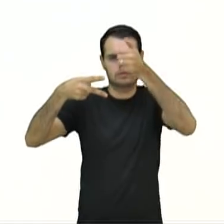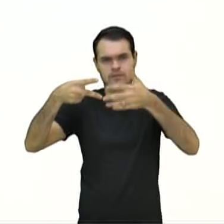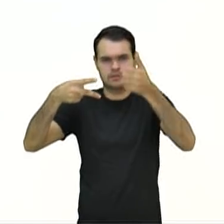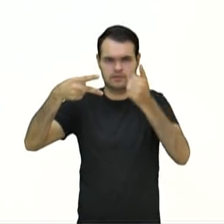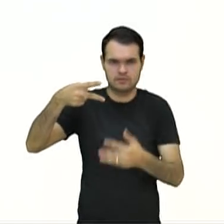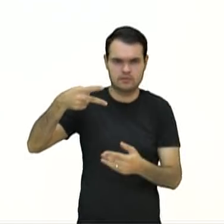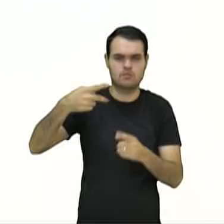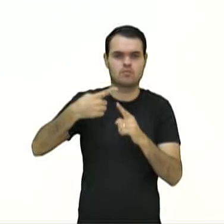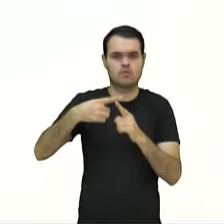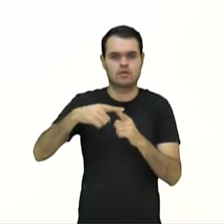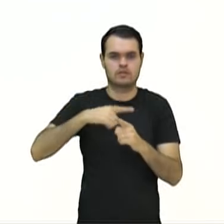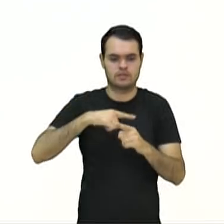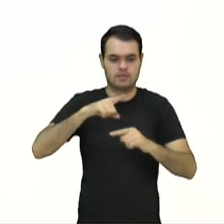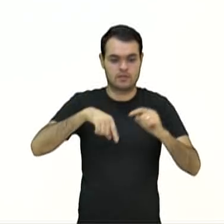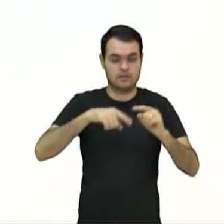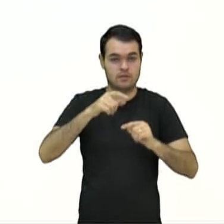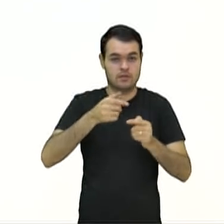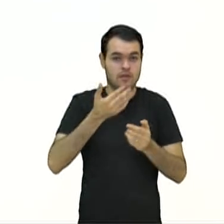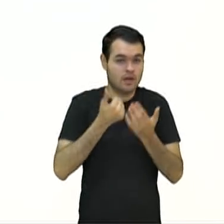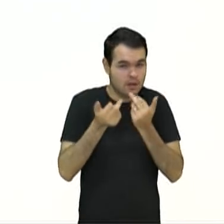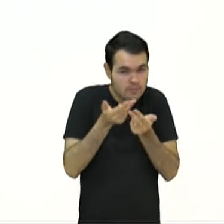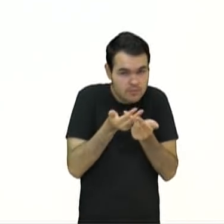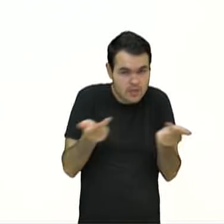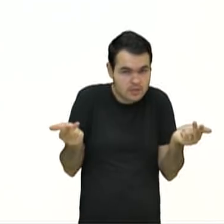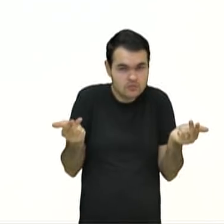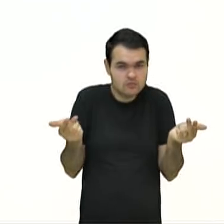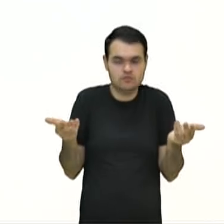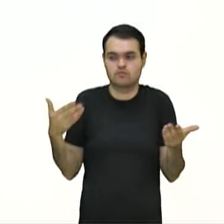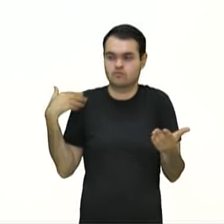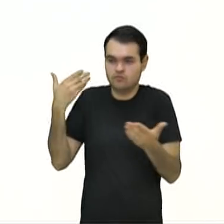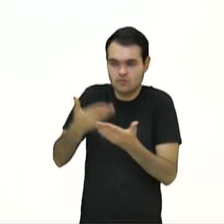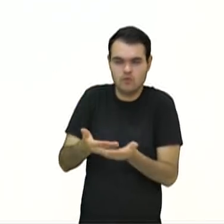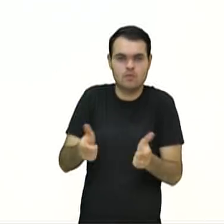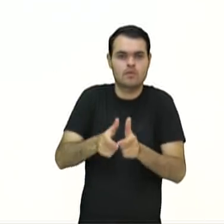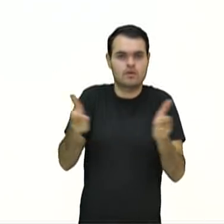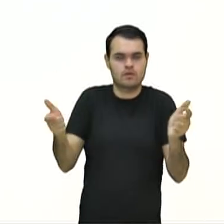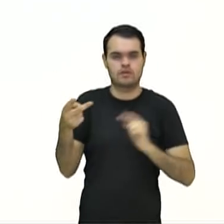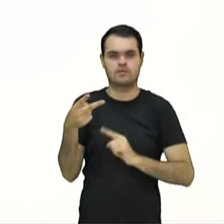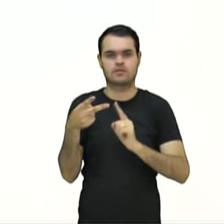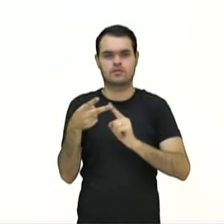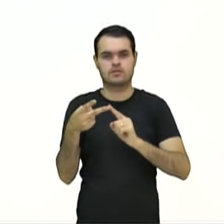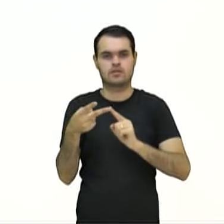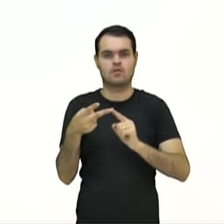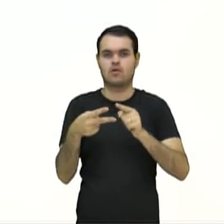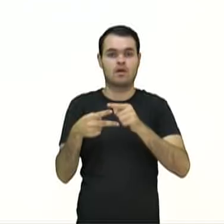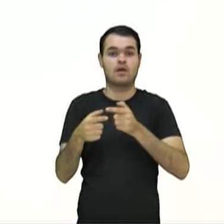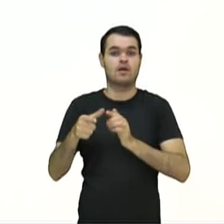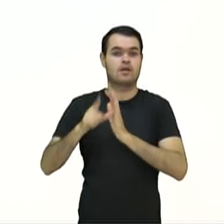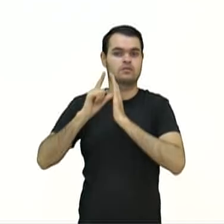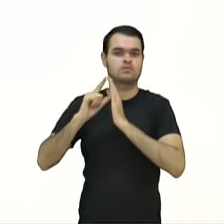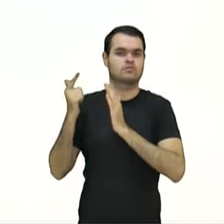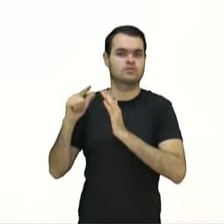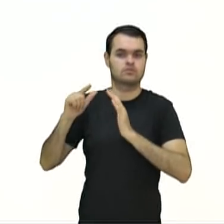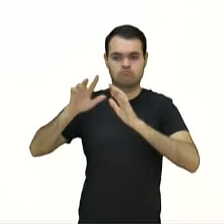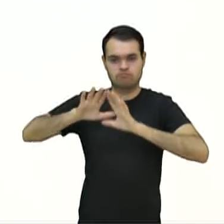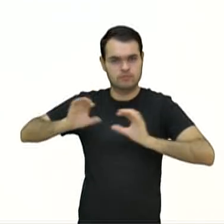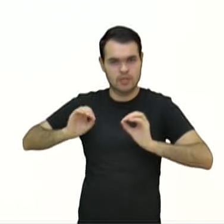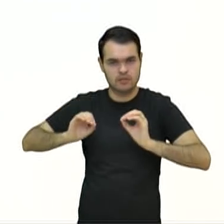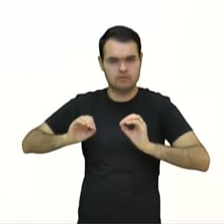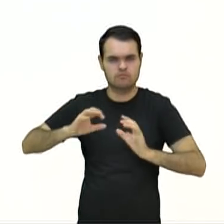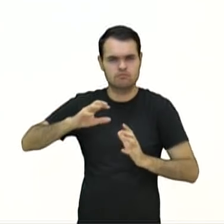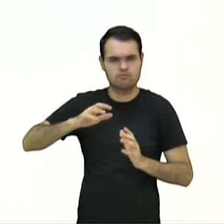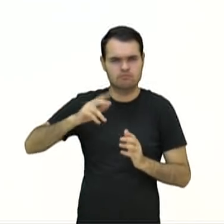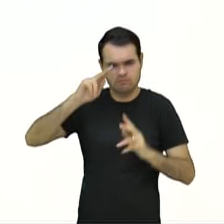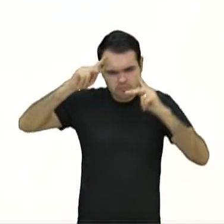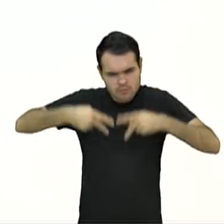maior disponibilidade de alimentos nas décadas recentes, situação nunca antes existente na história humana. Pense